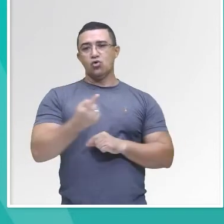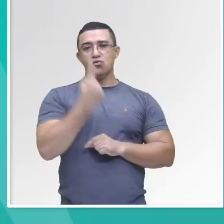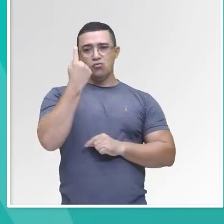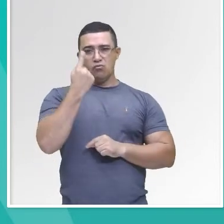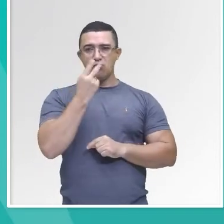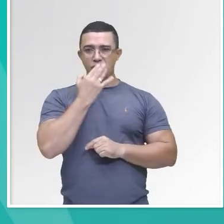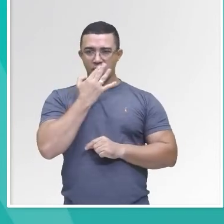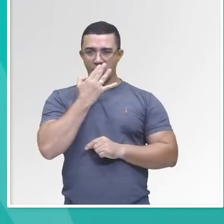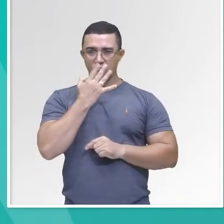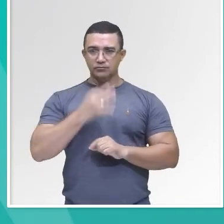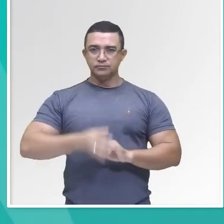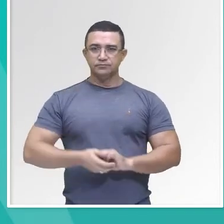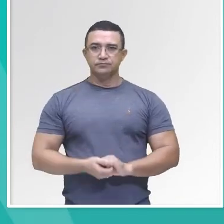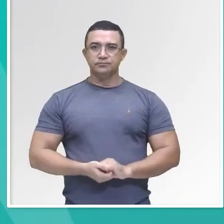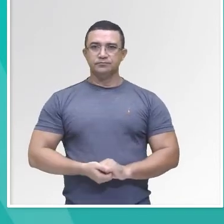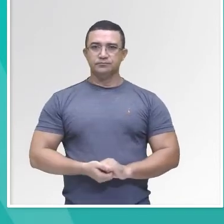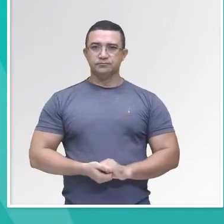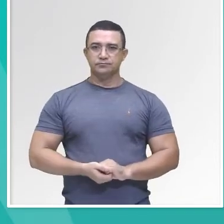diagonal, certo?